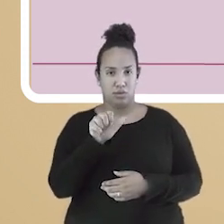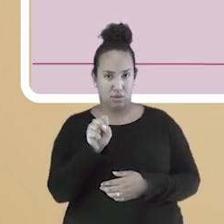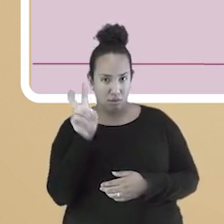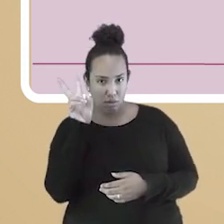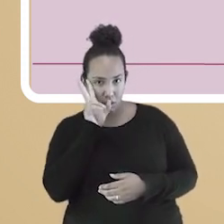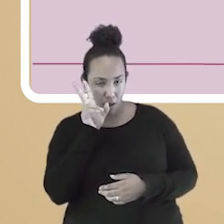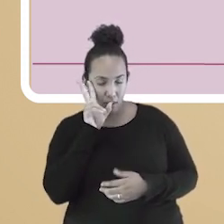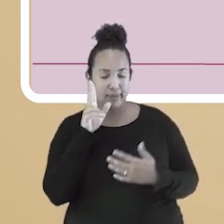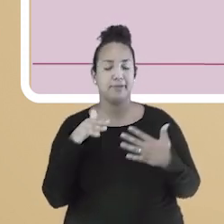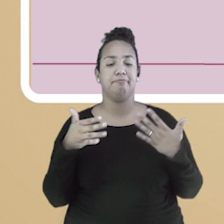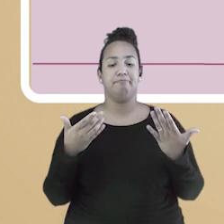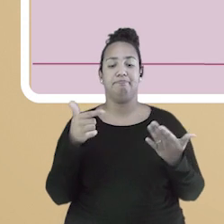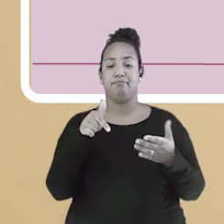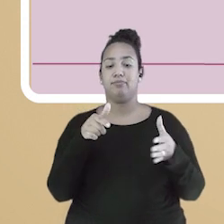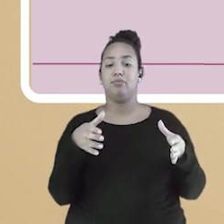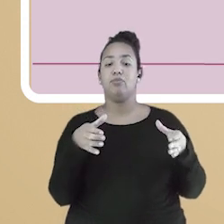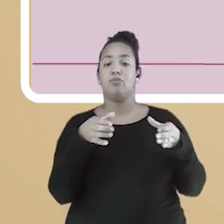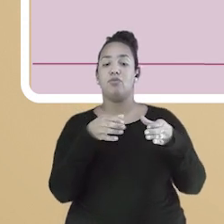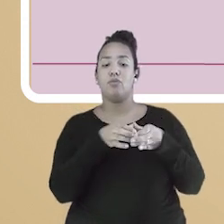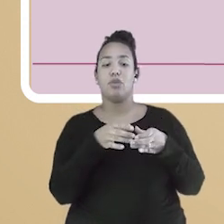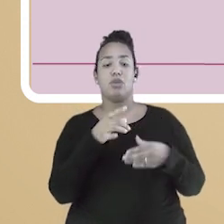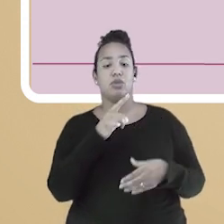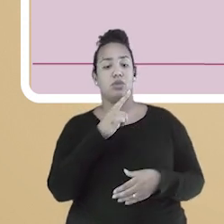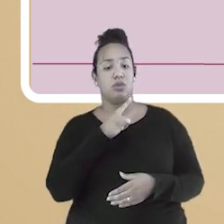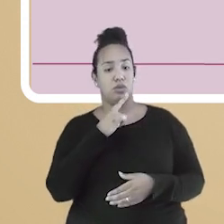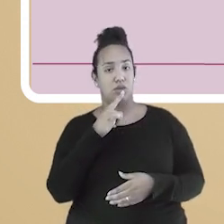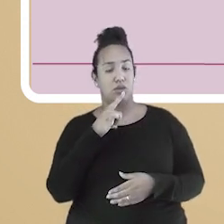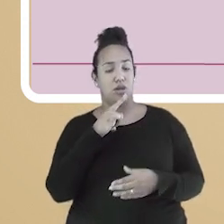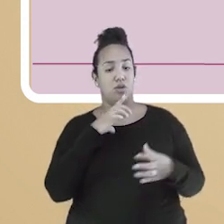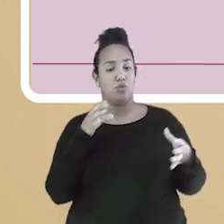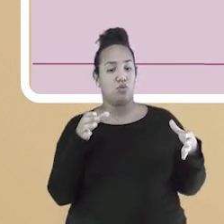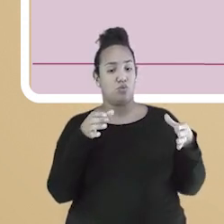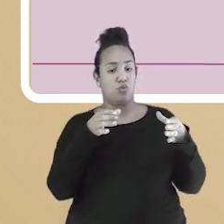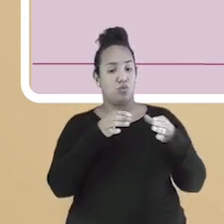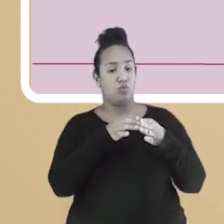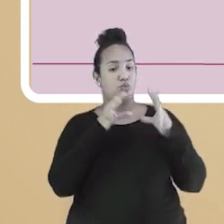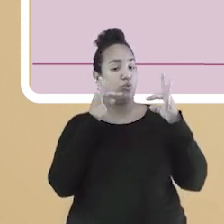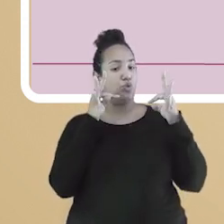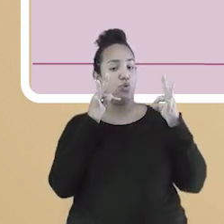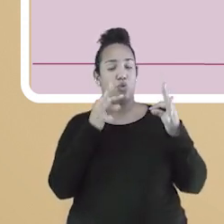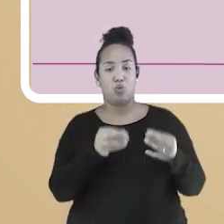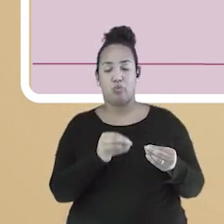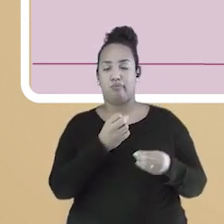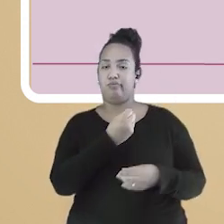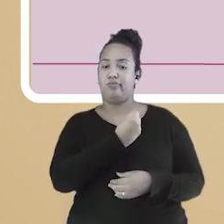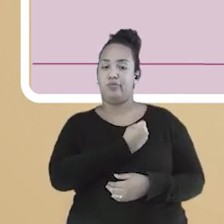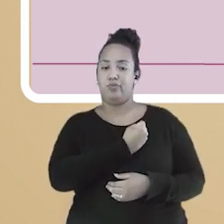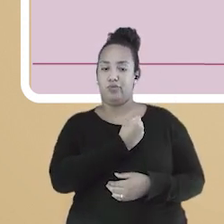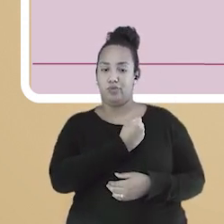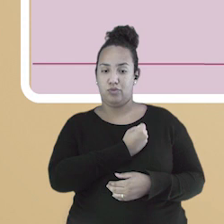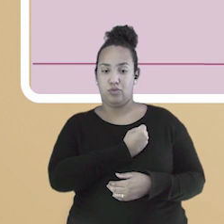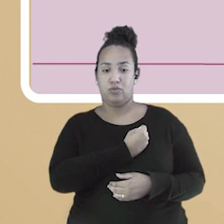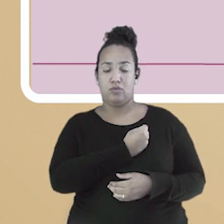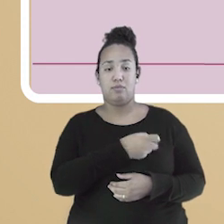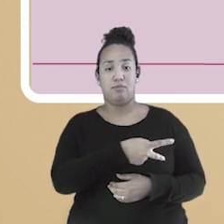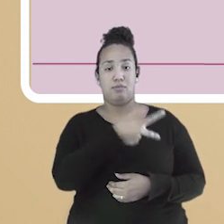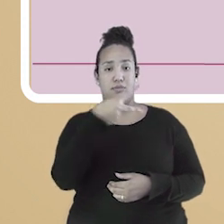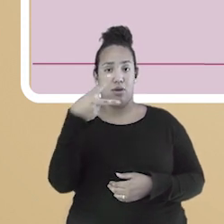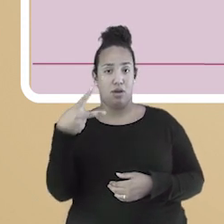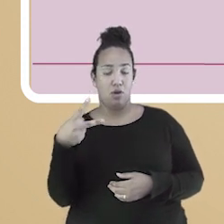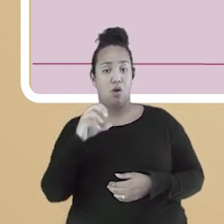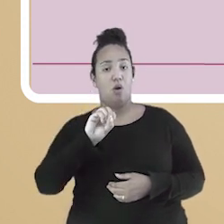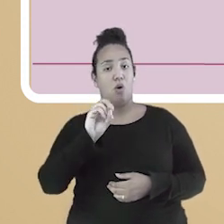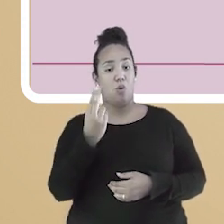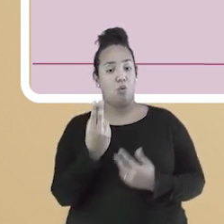números naturais é formado pela reunião de todos os números maiores ou igual a